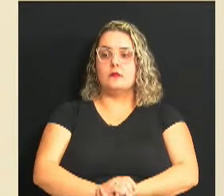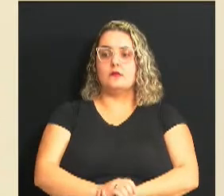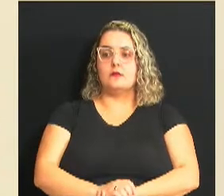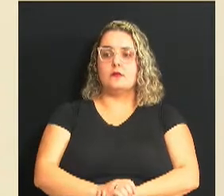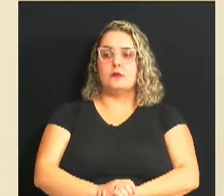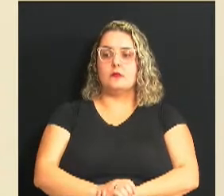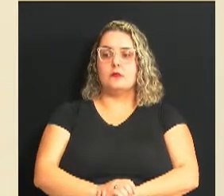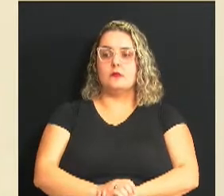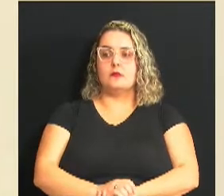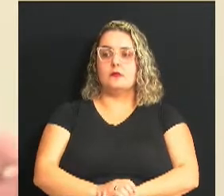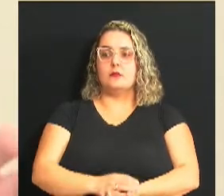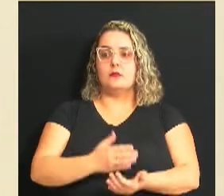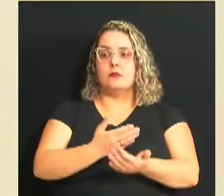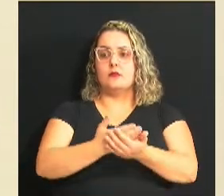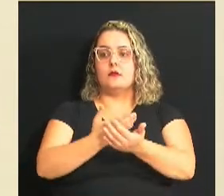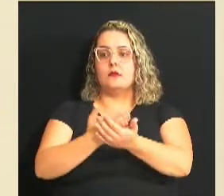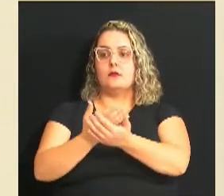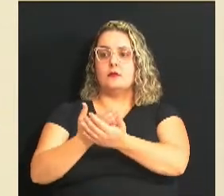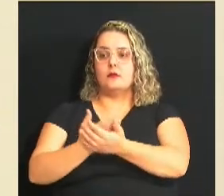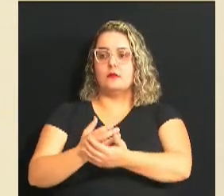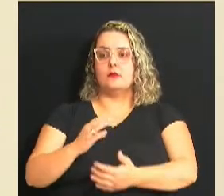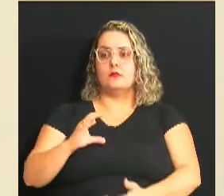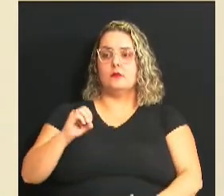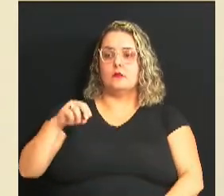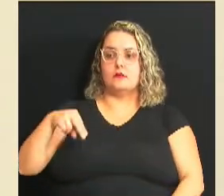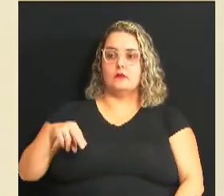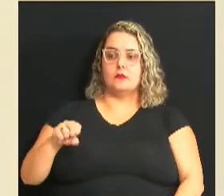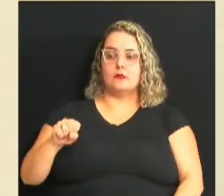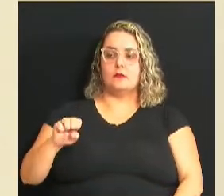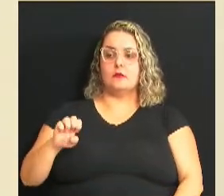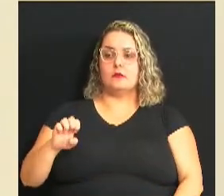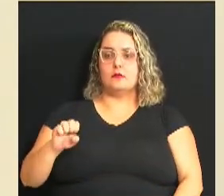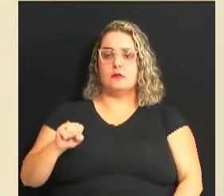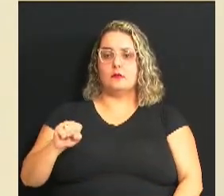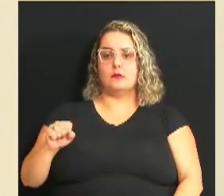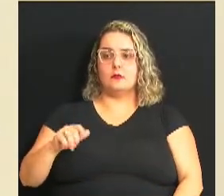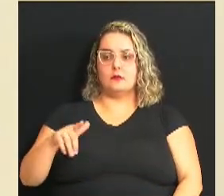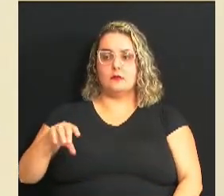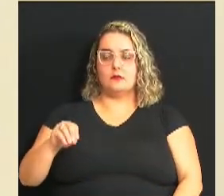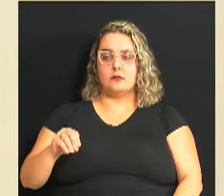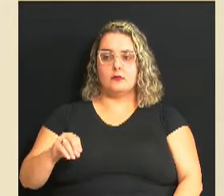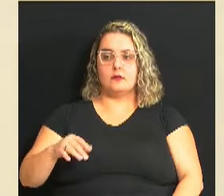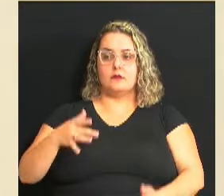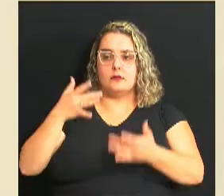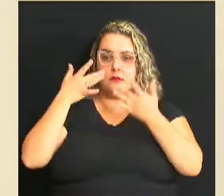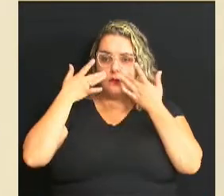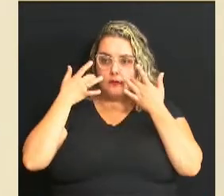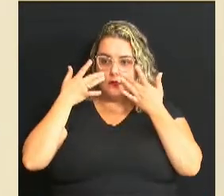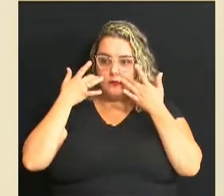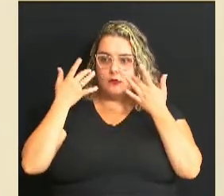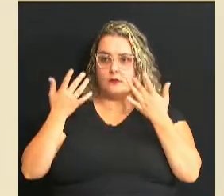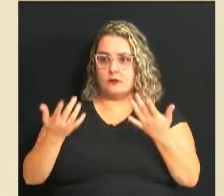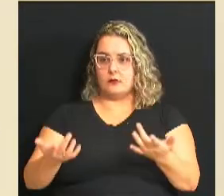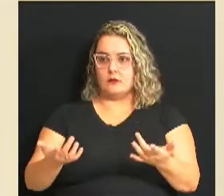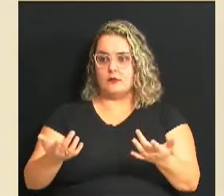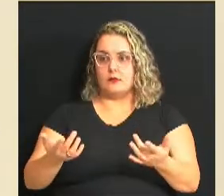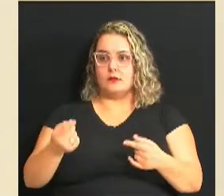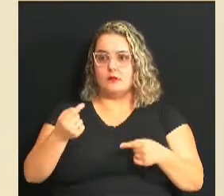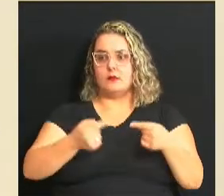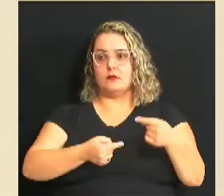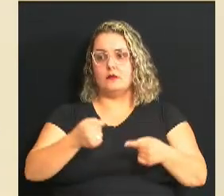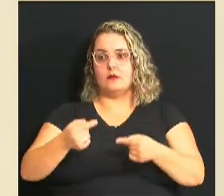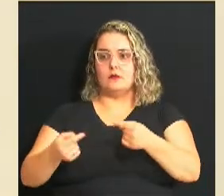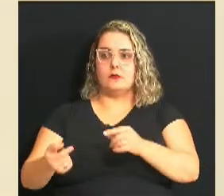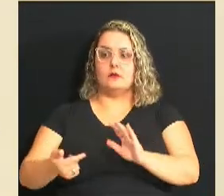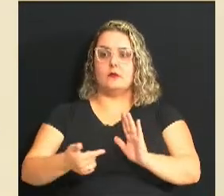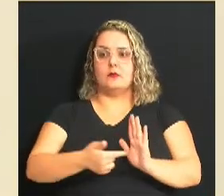de estudos para a concessão desses teatros. Então, mediante esse debate